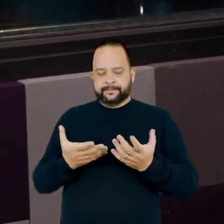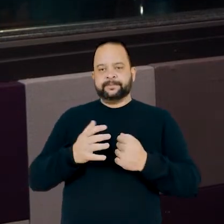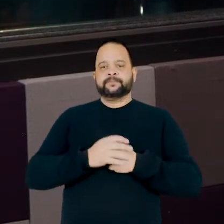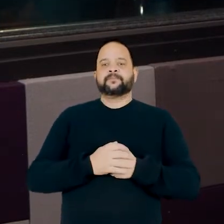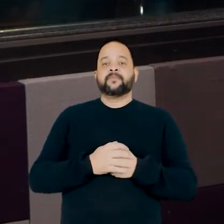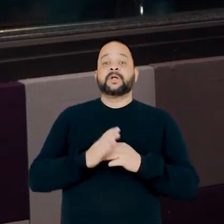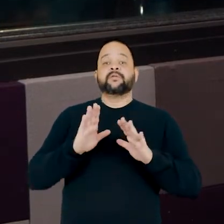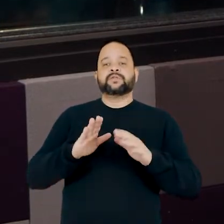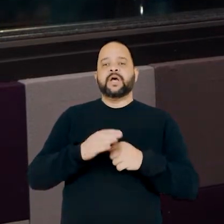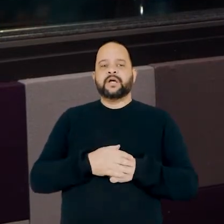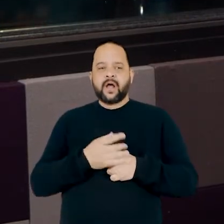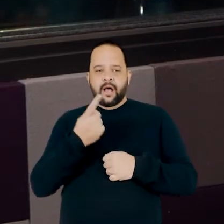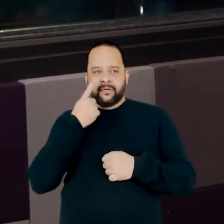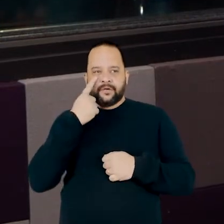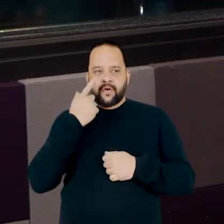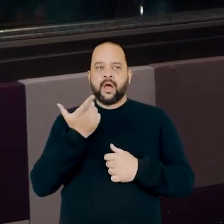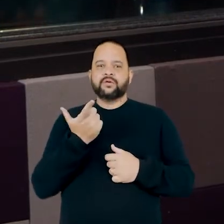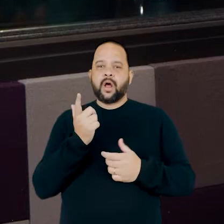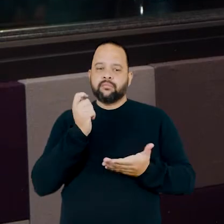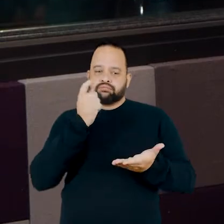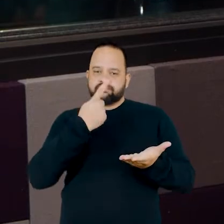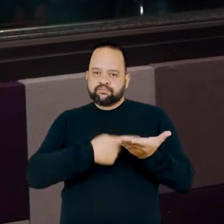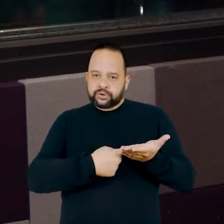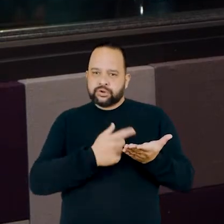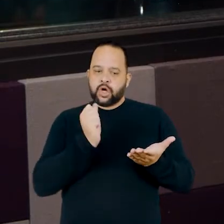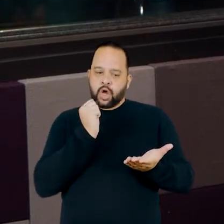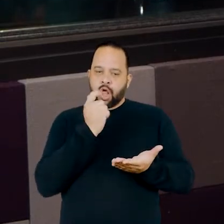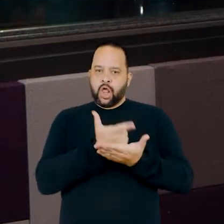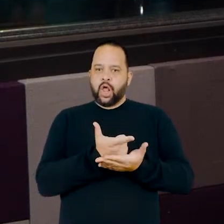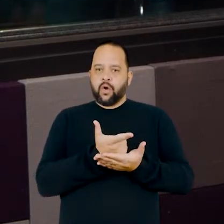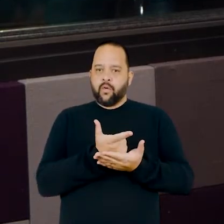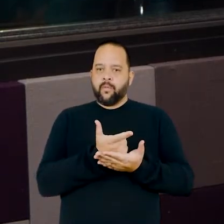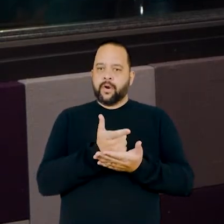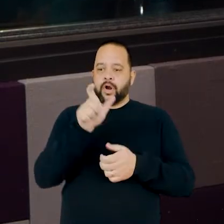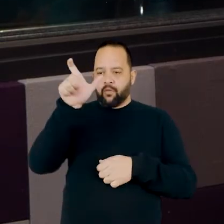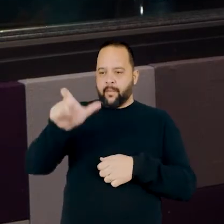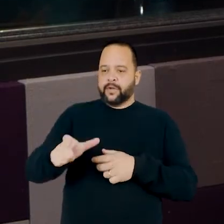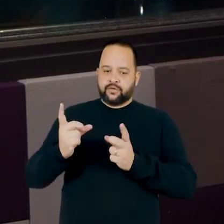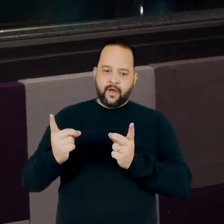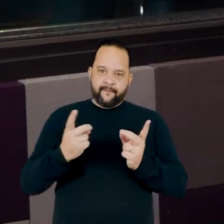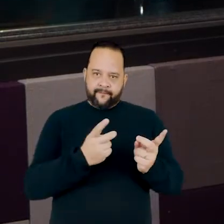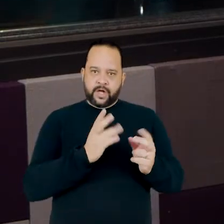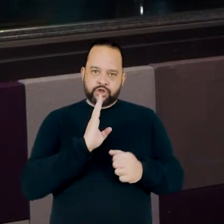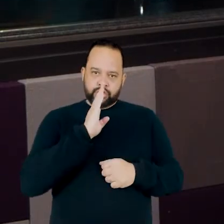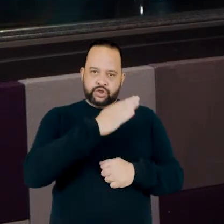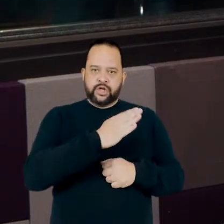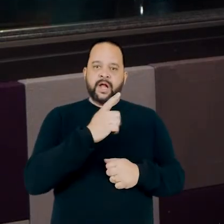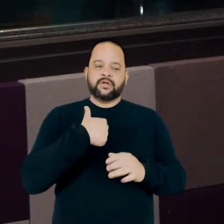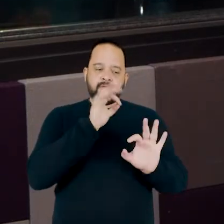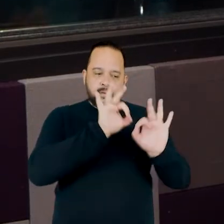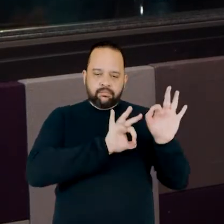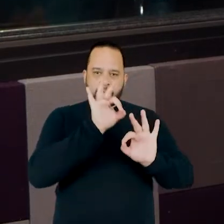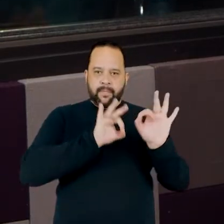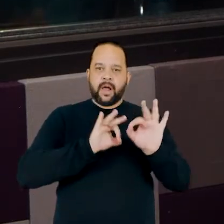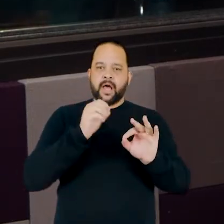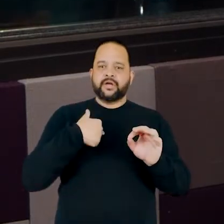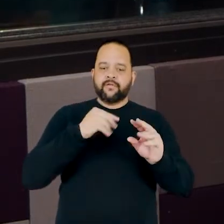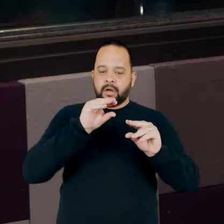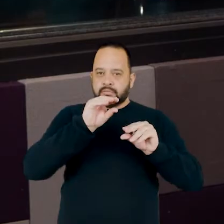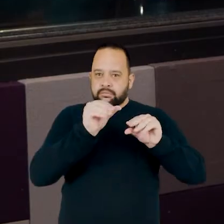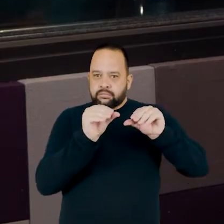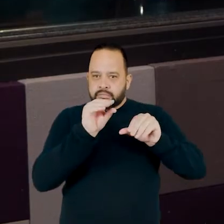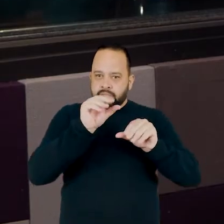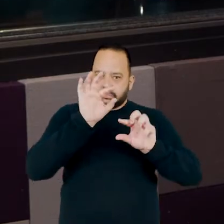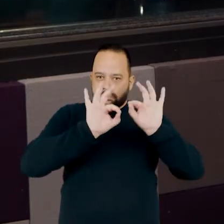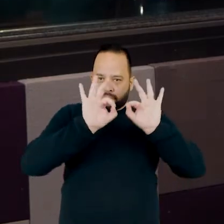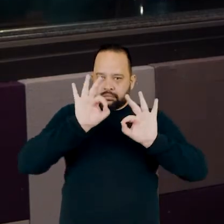Sim, sim. Então você já vai fechar uma compra com quem vai vender e já vai instalar, configurar, então já é mais difícil